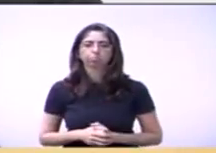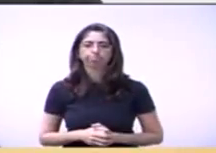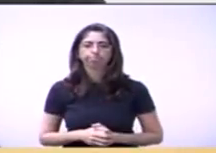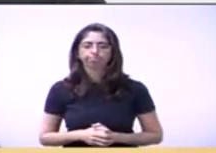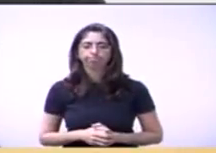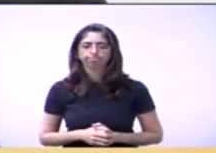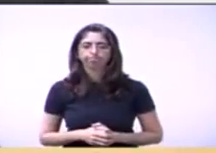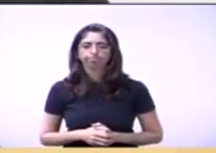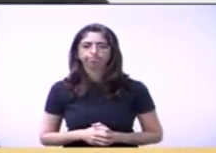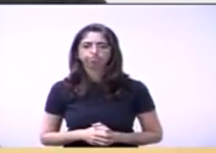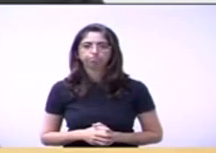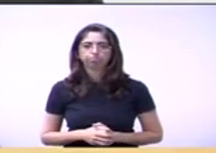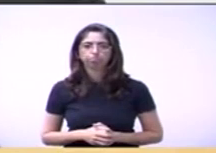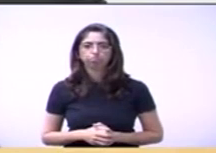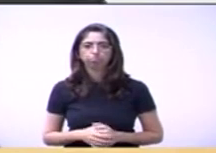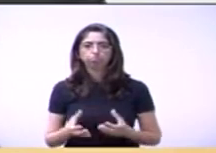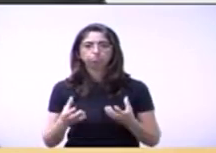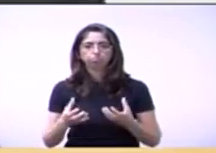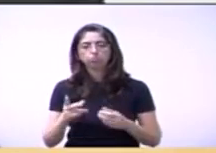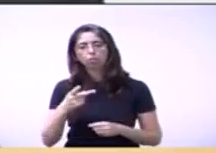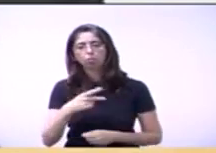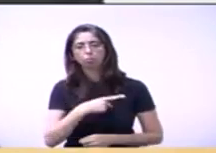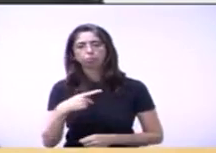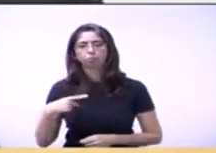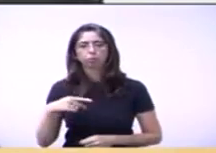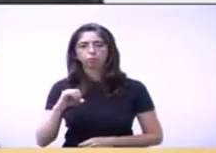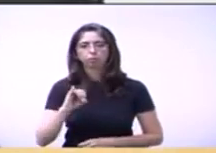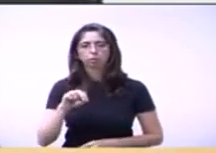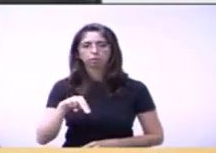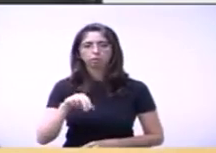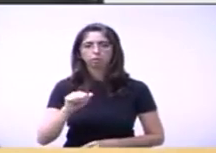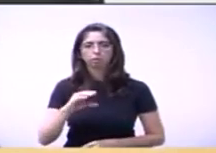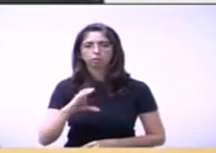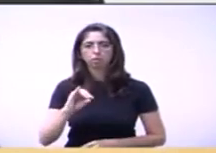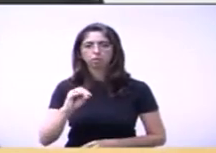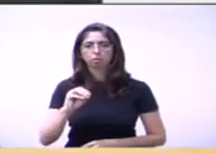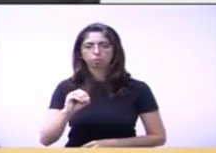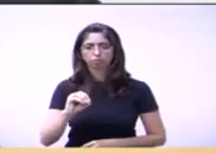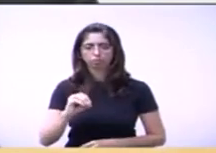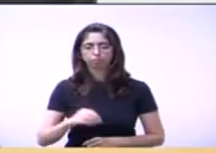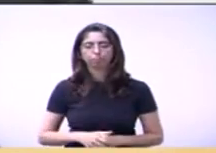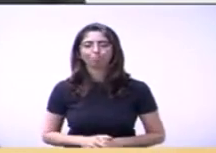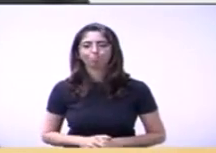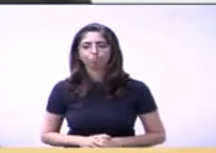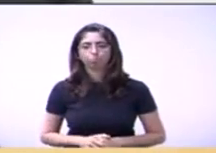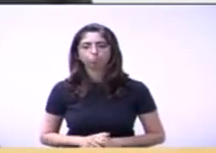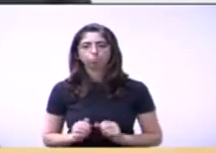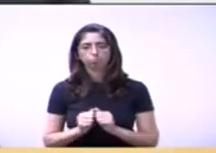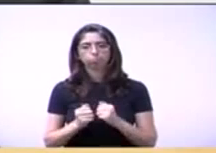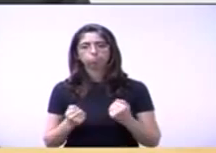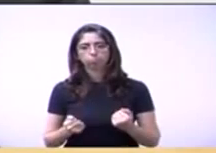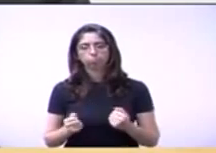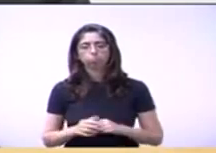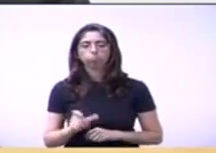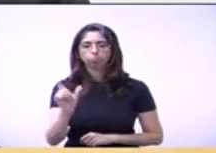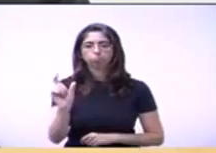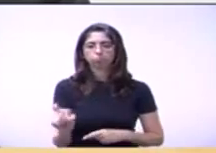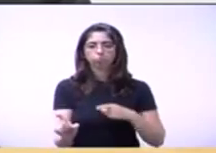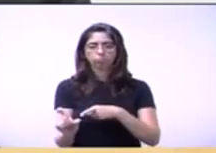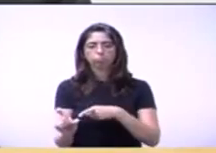mas falar sobre o pastor Inácio Marquinhos Fiorella. Um homem que eu aprendi a admirar,